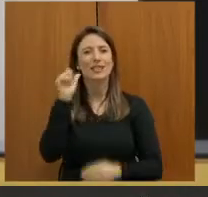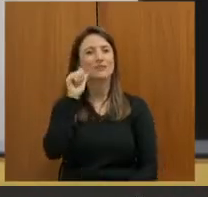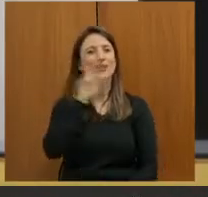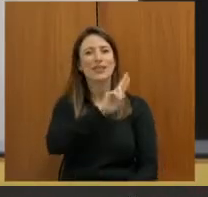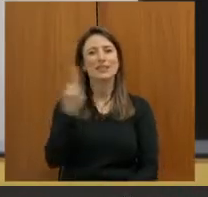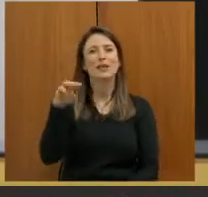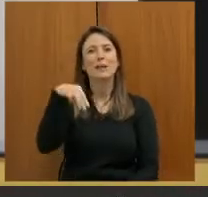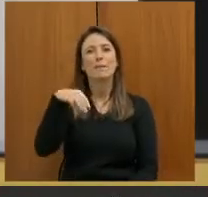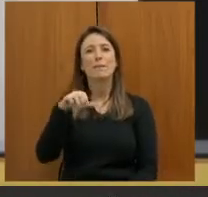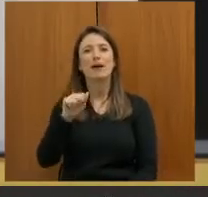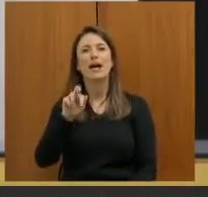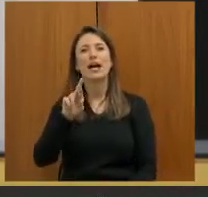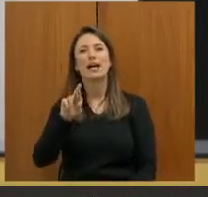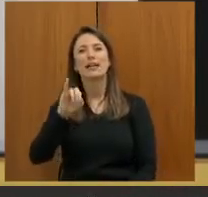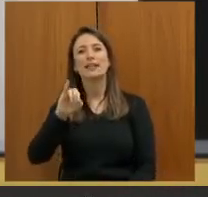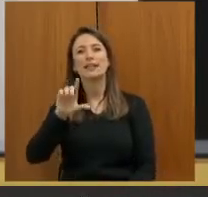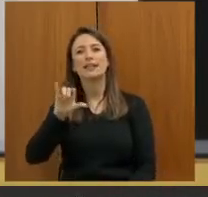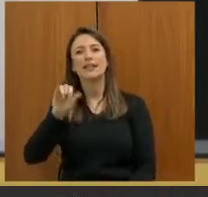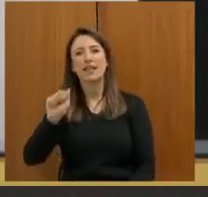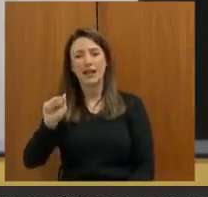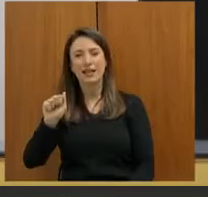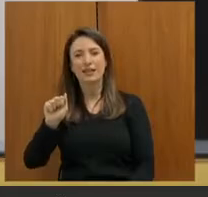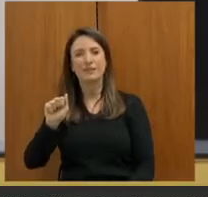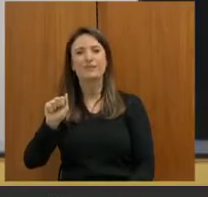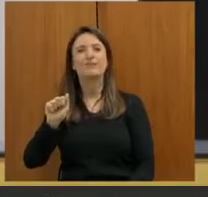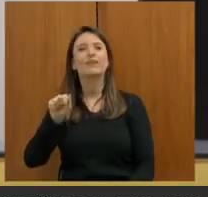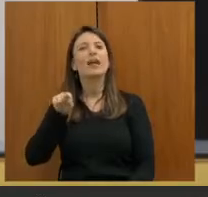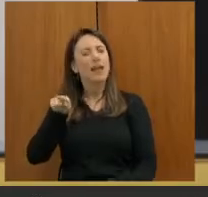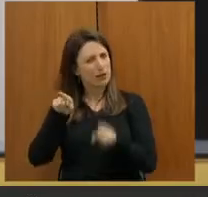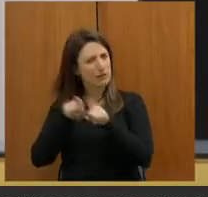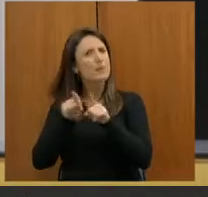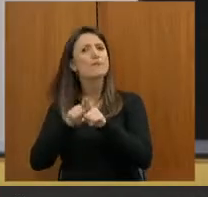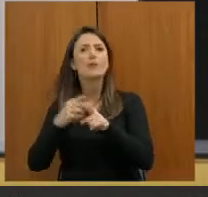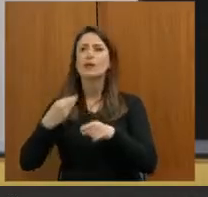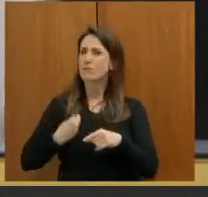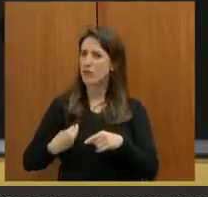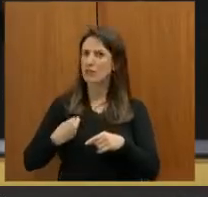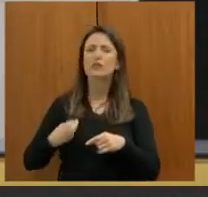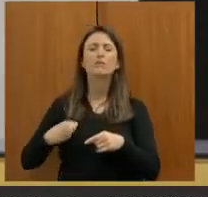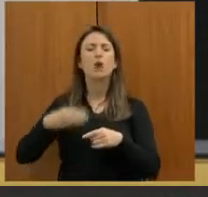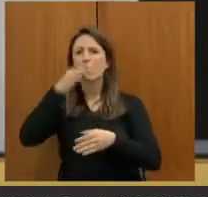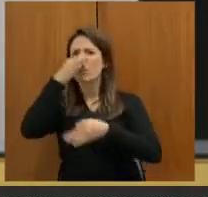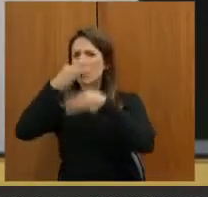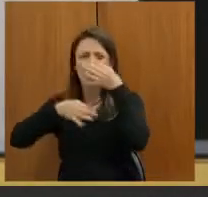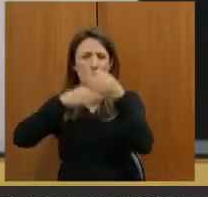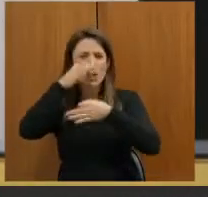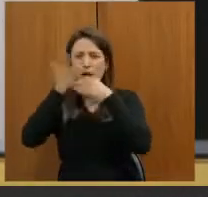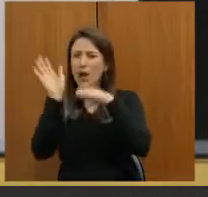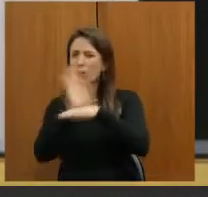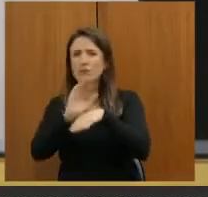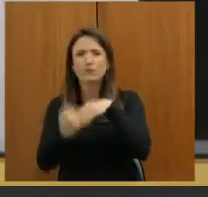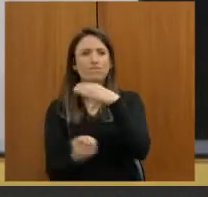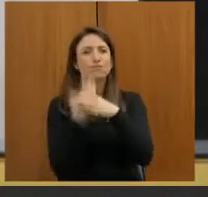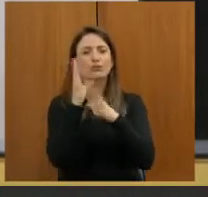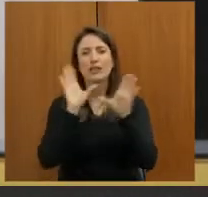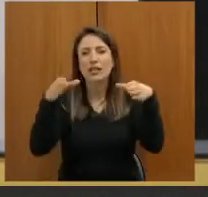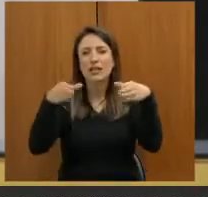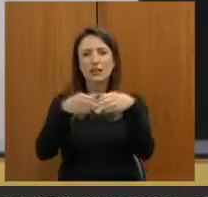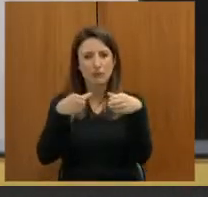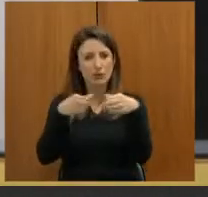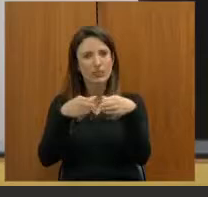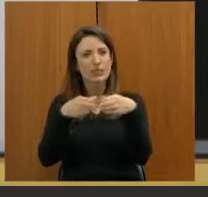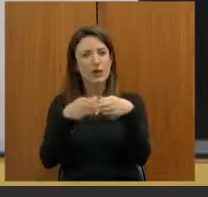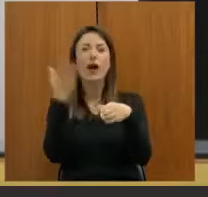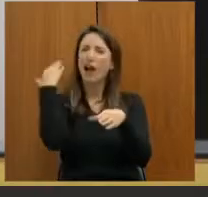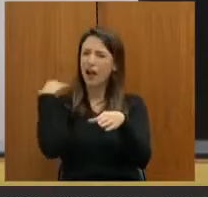porque teve uma participação também decisiva para a criação dessa comissão comissão inicialmente